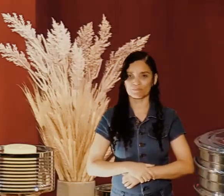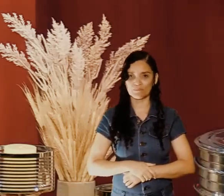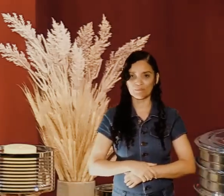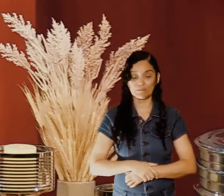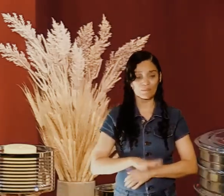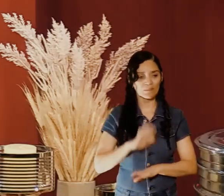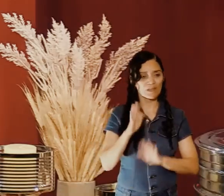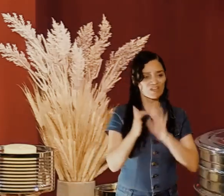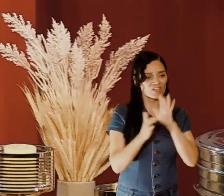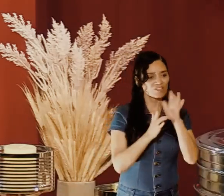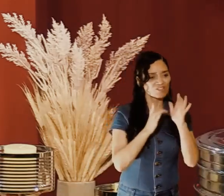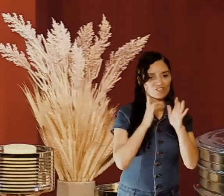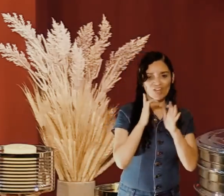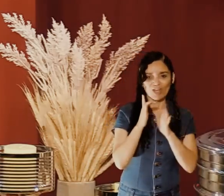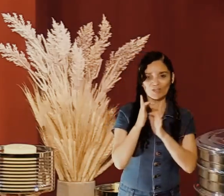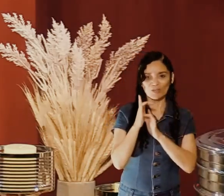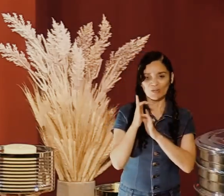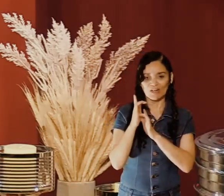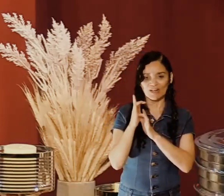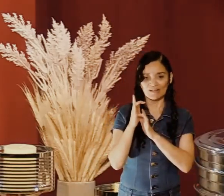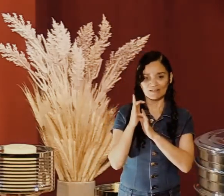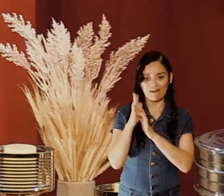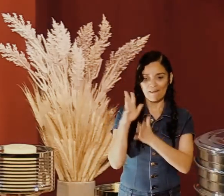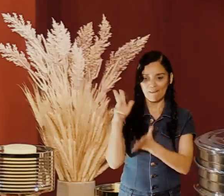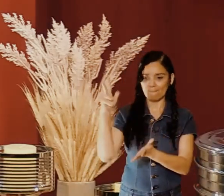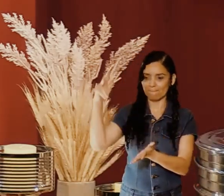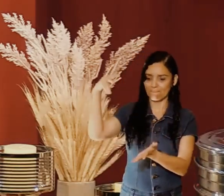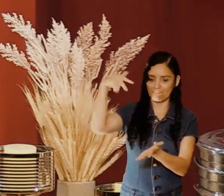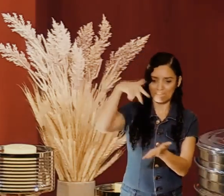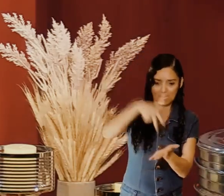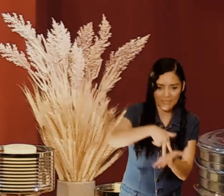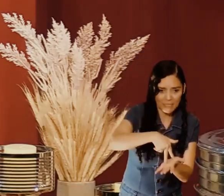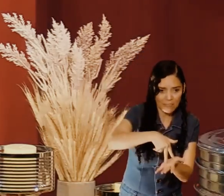ele veio para os seus, e os seus não quiseram, não receberam.